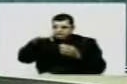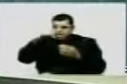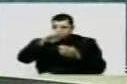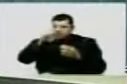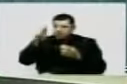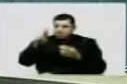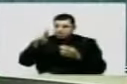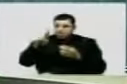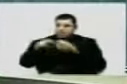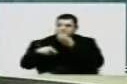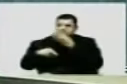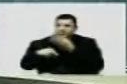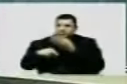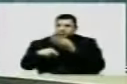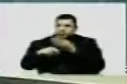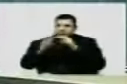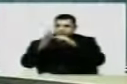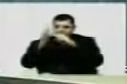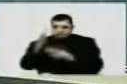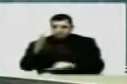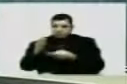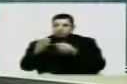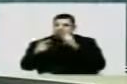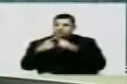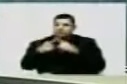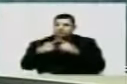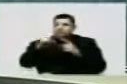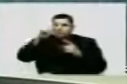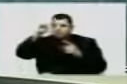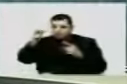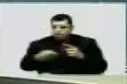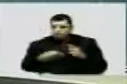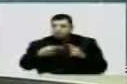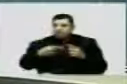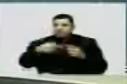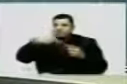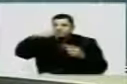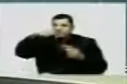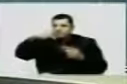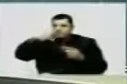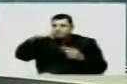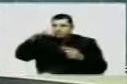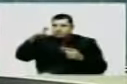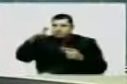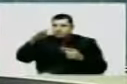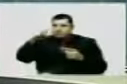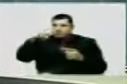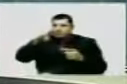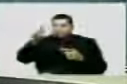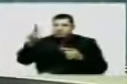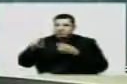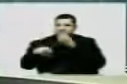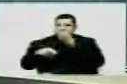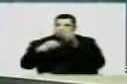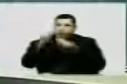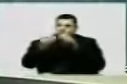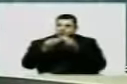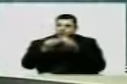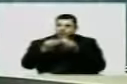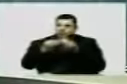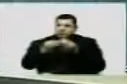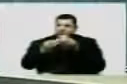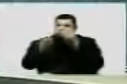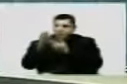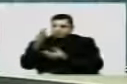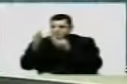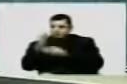25% de reais, cairá para 1 bilhão 750 mil reais, com